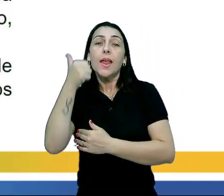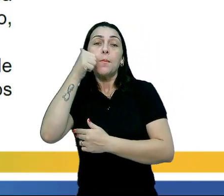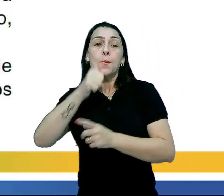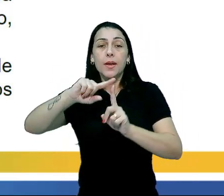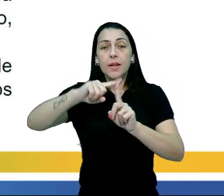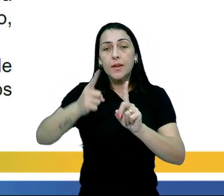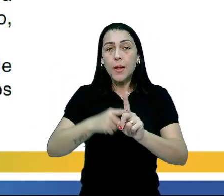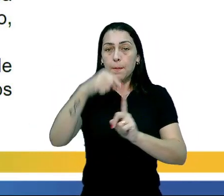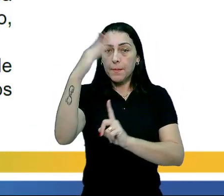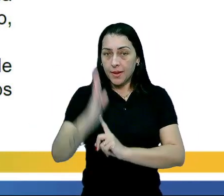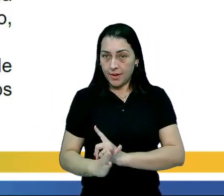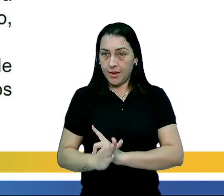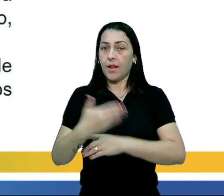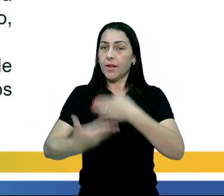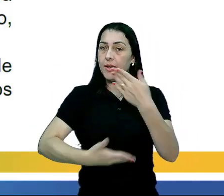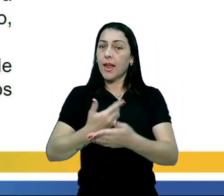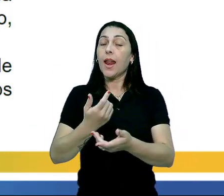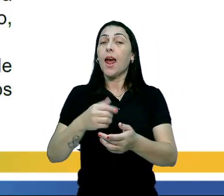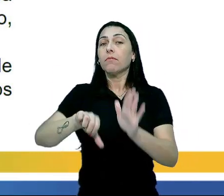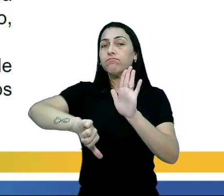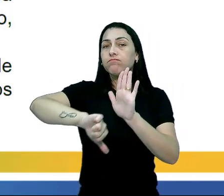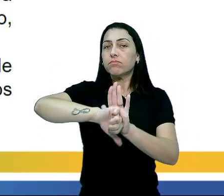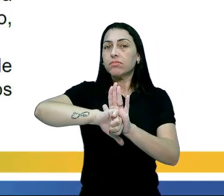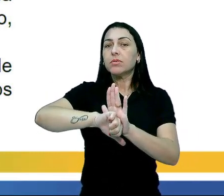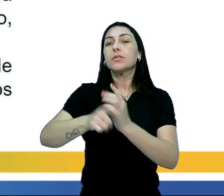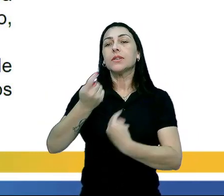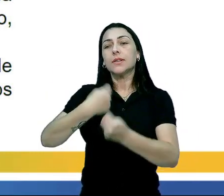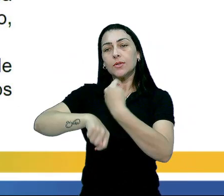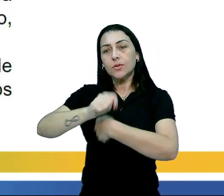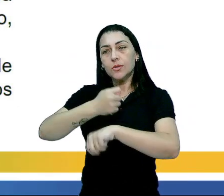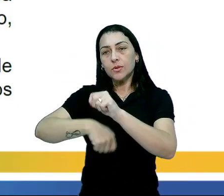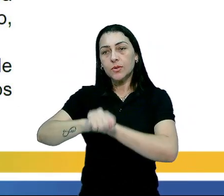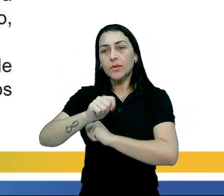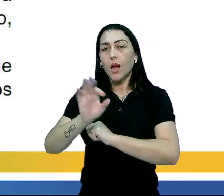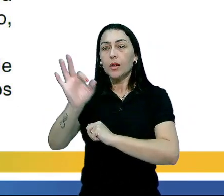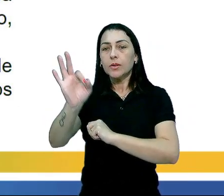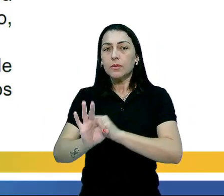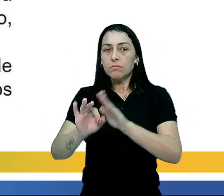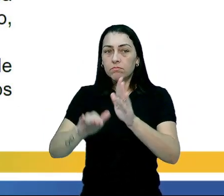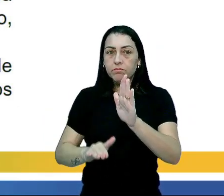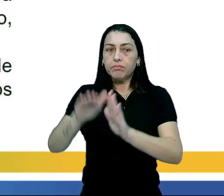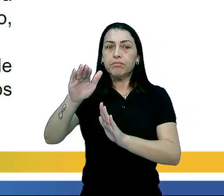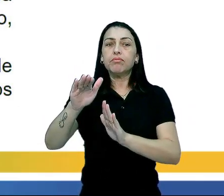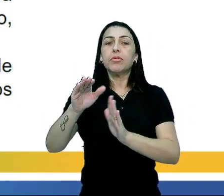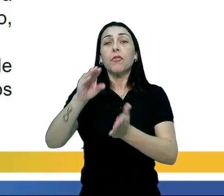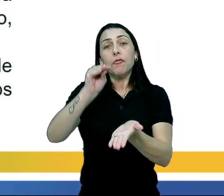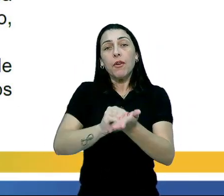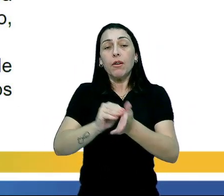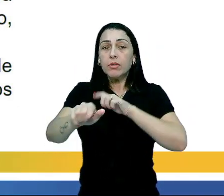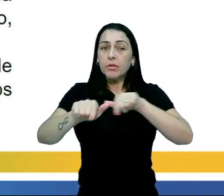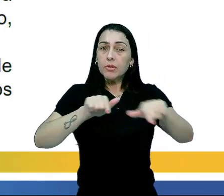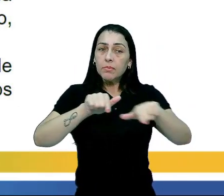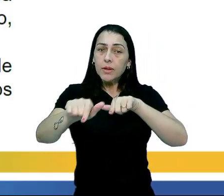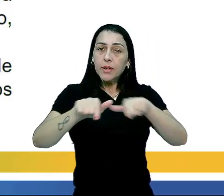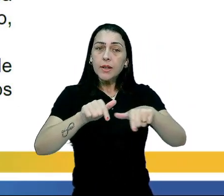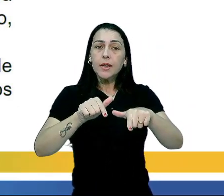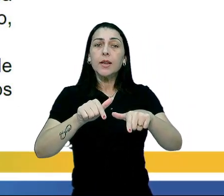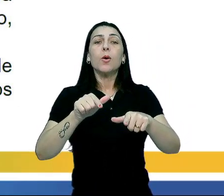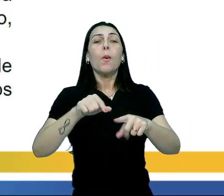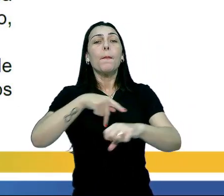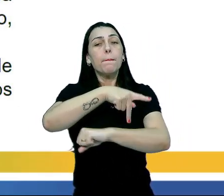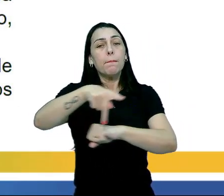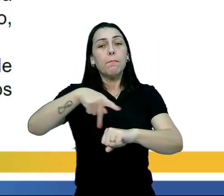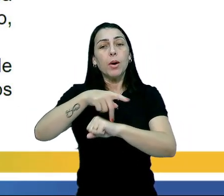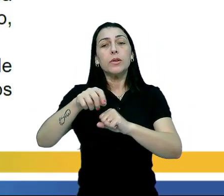fecundidade brasileira está relacionada à crise econômica e às altas taxas de desemprego que atingiram aí o